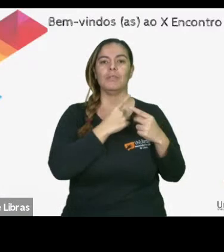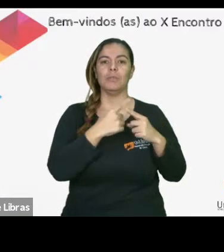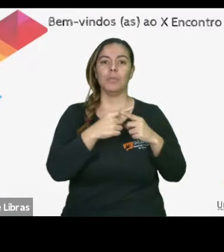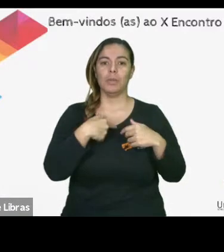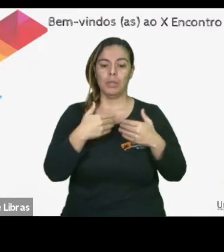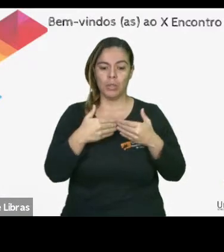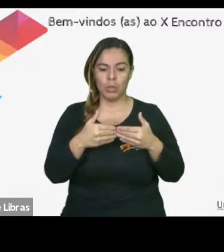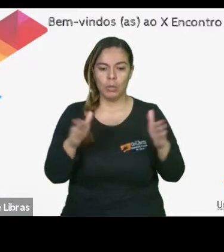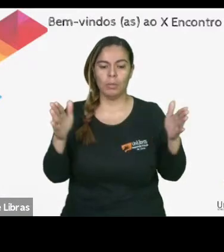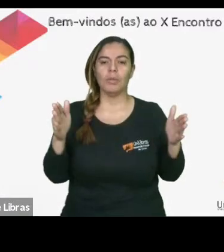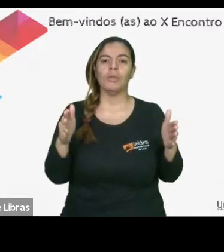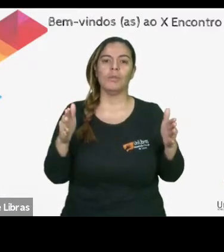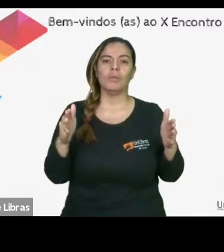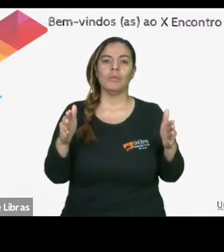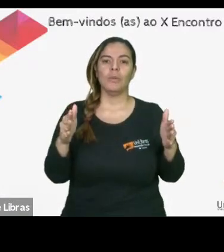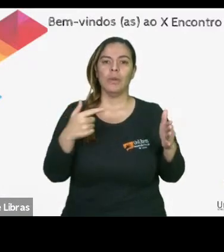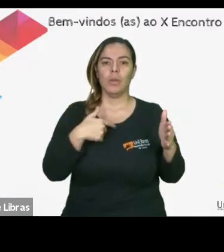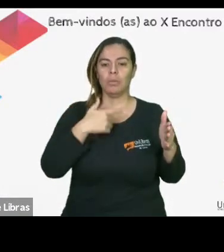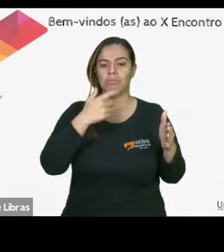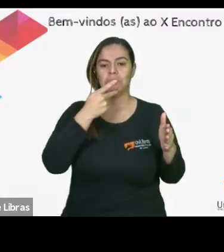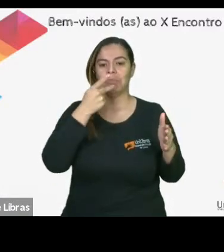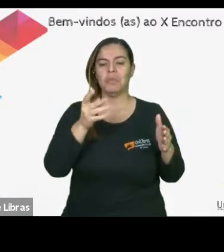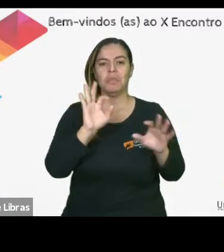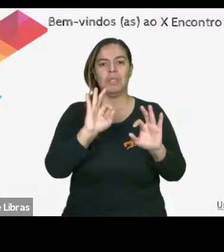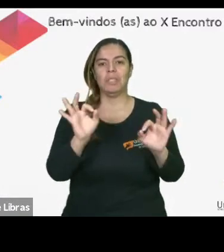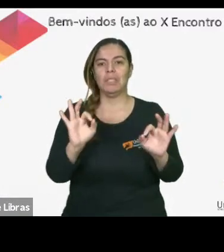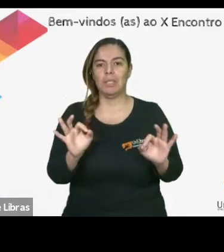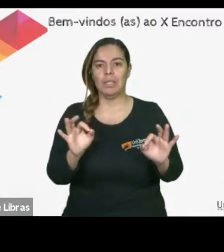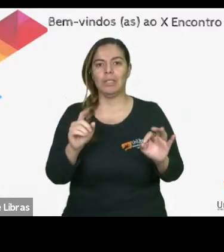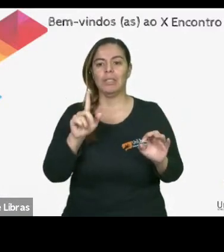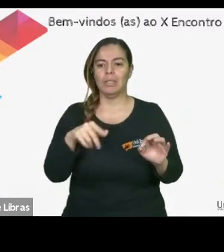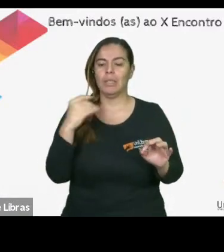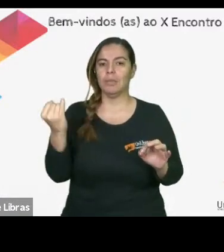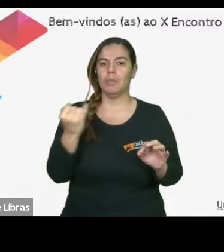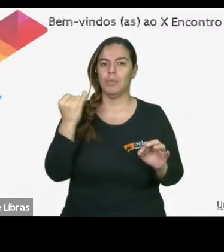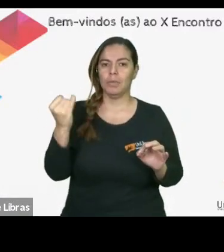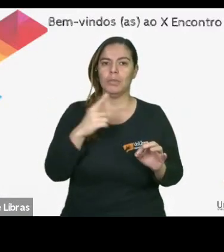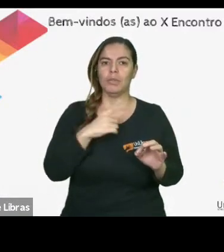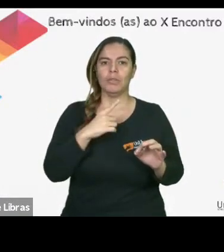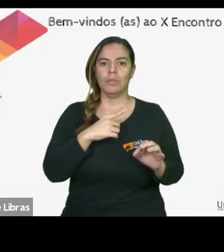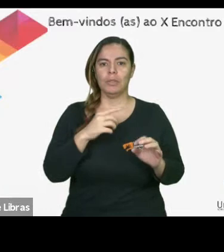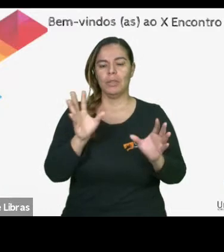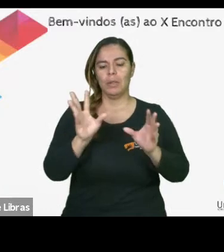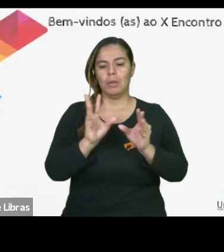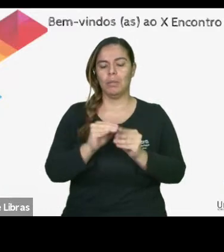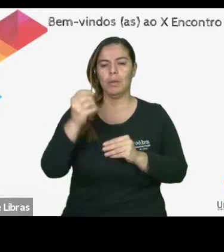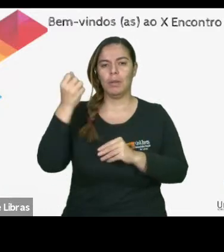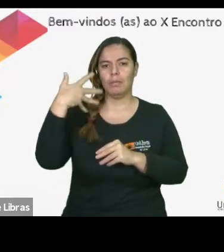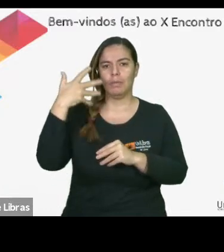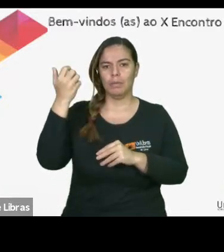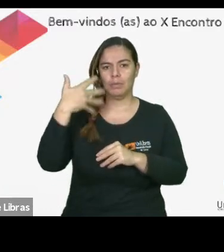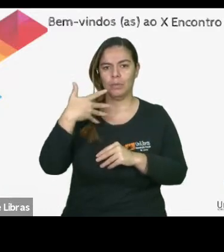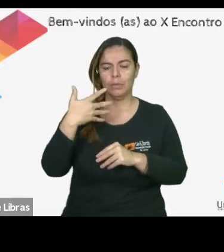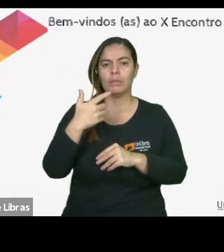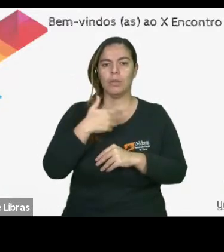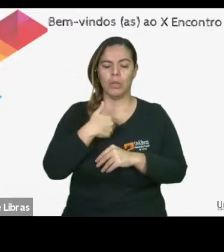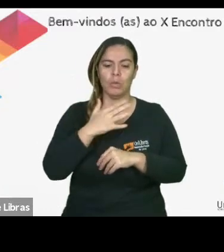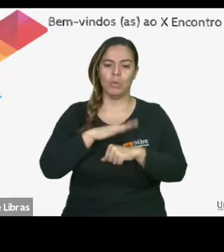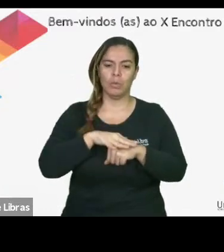iniciarmos o encontro não comentei que seria importante uma breve audiodescrição. Eu